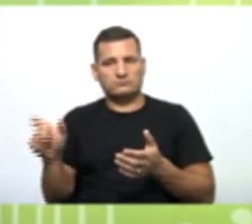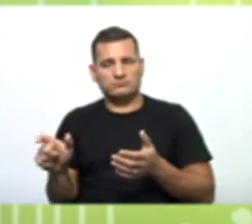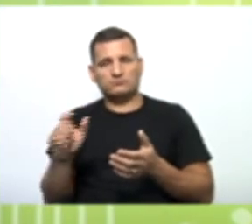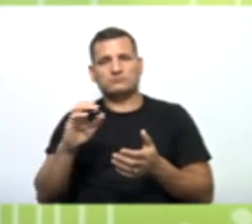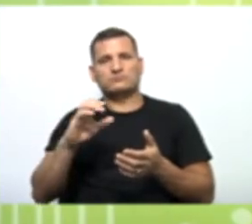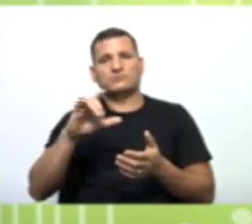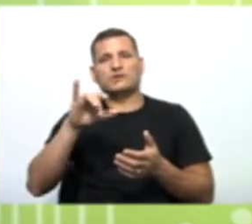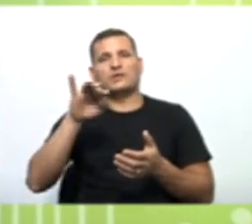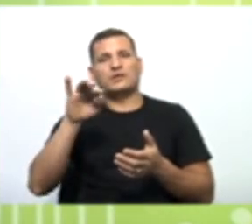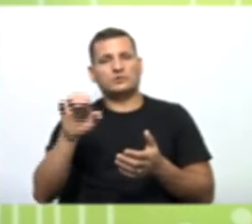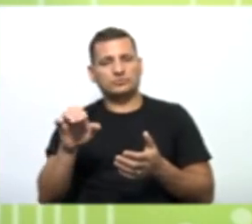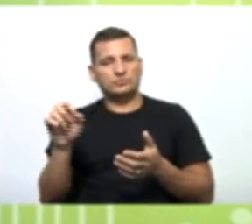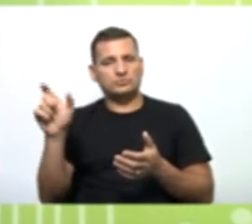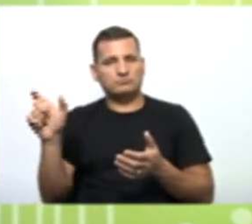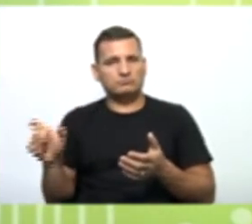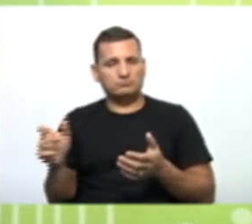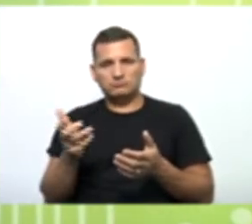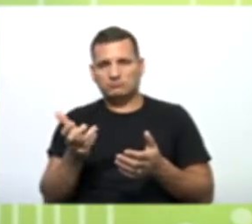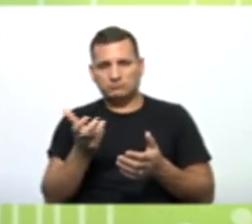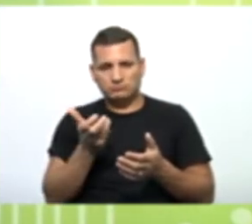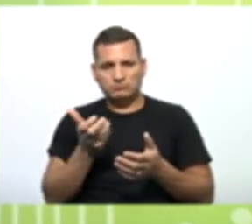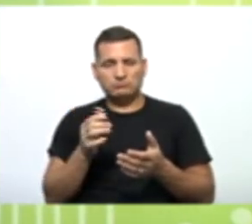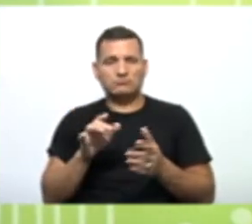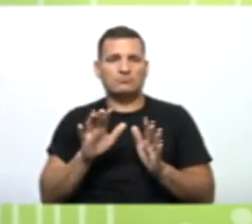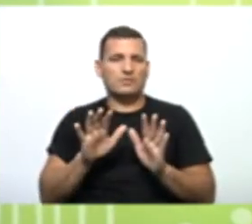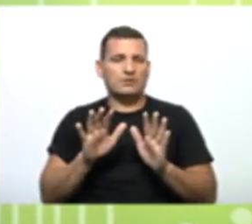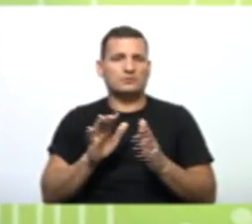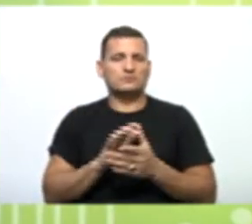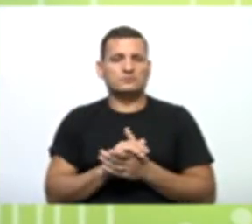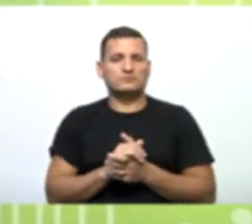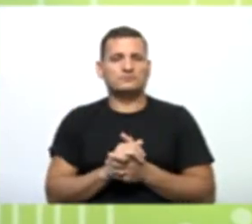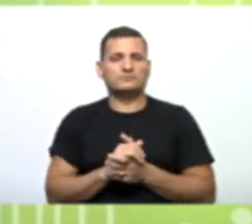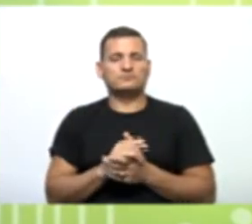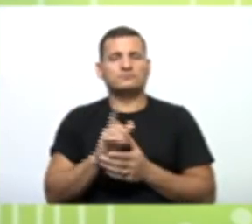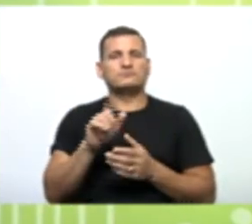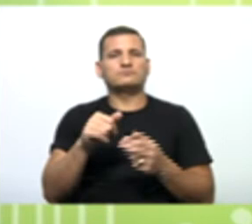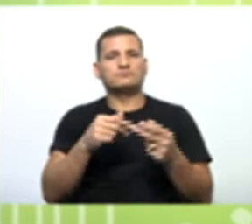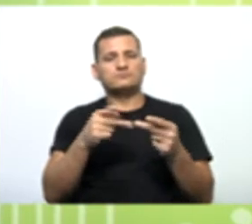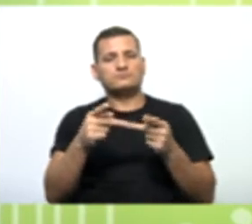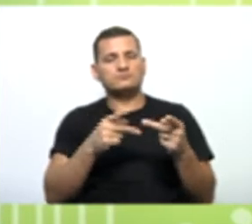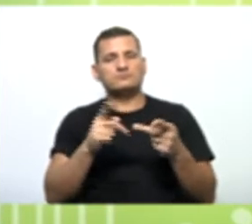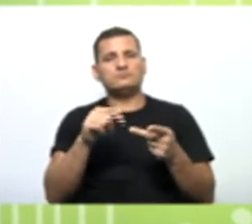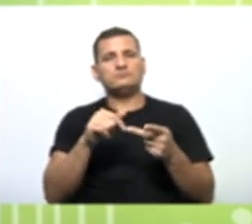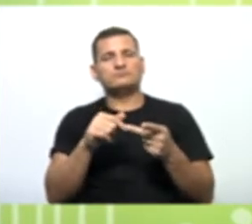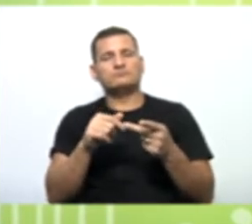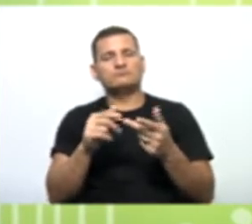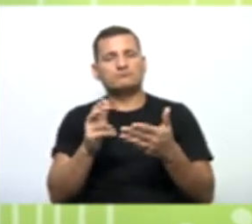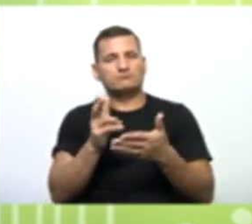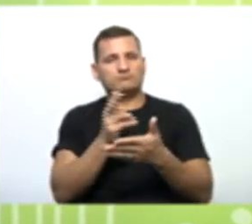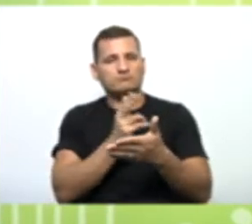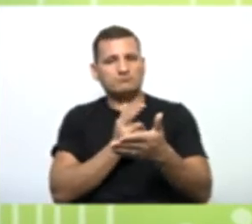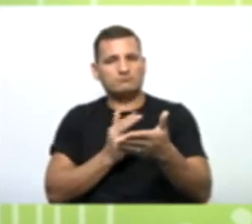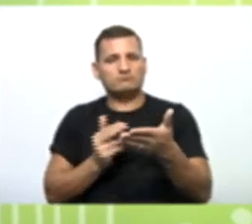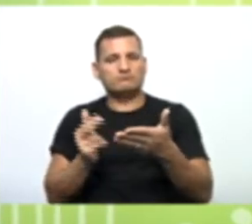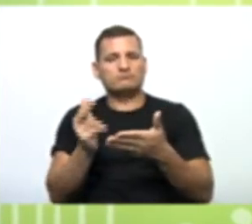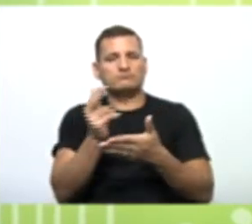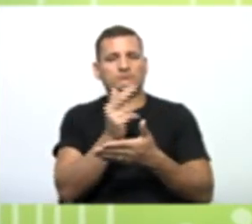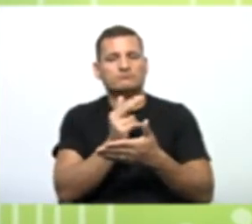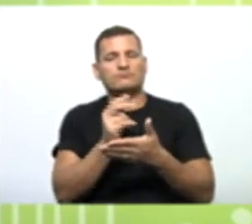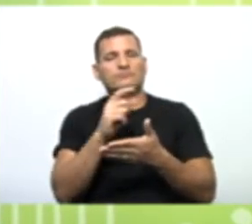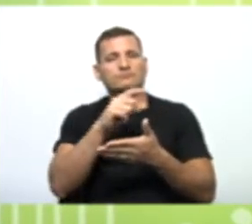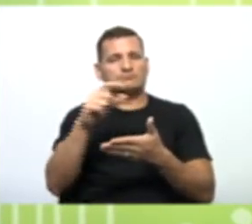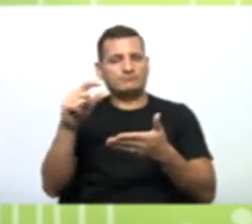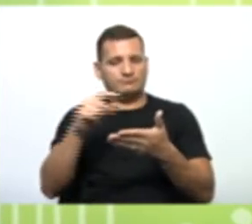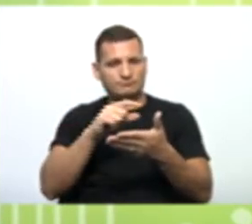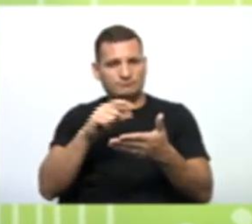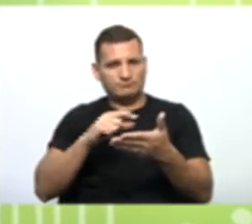lá no resultado final, mas é o projeto, é a arquitetura, né? São os